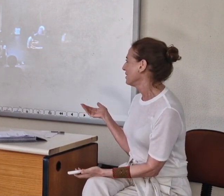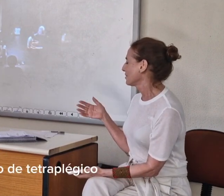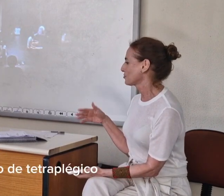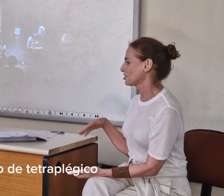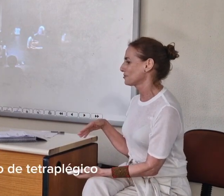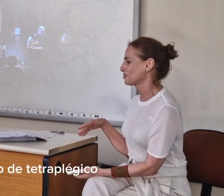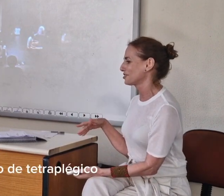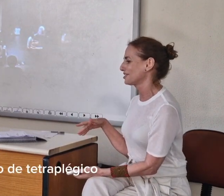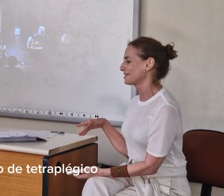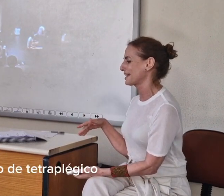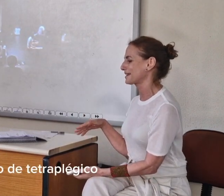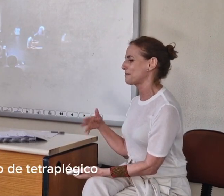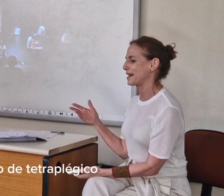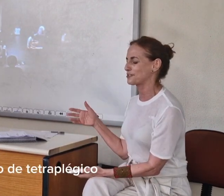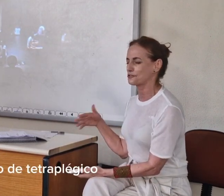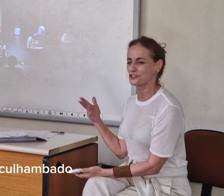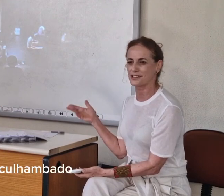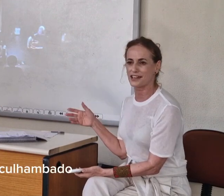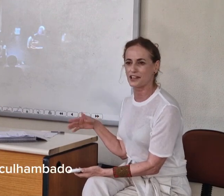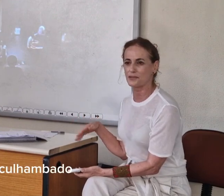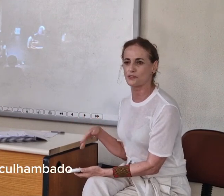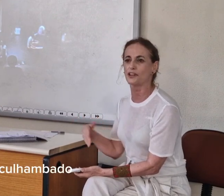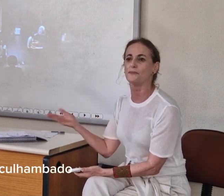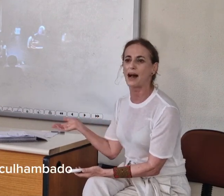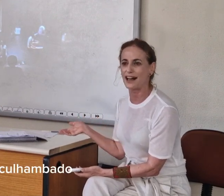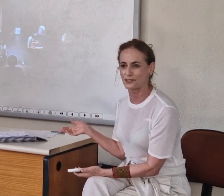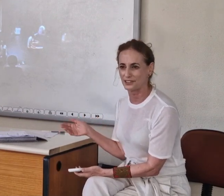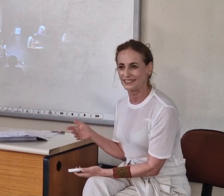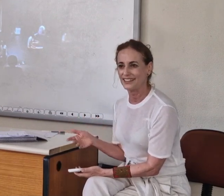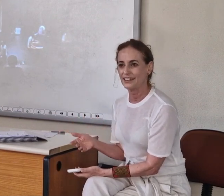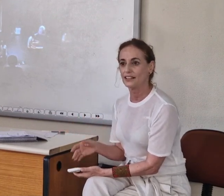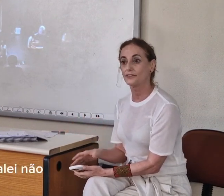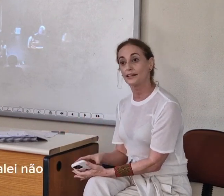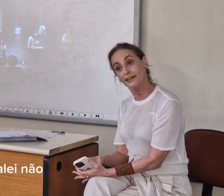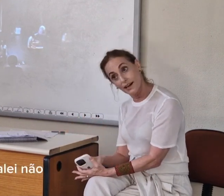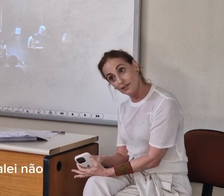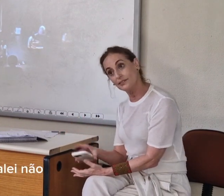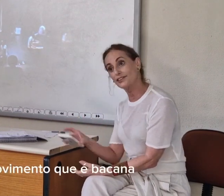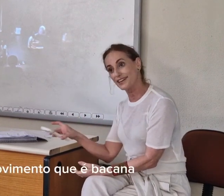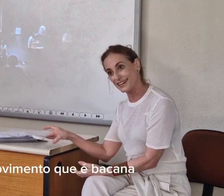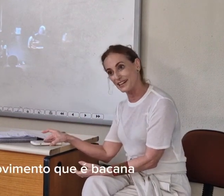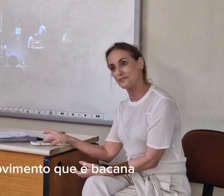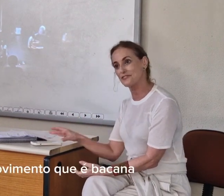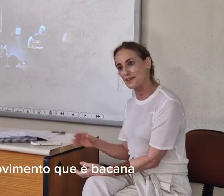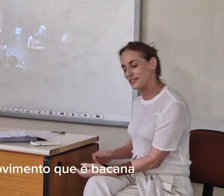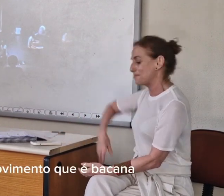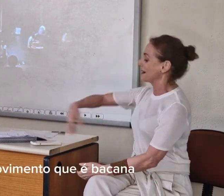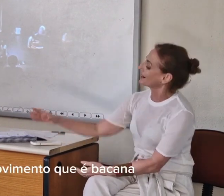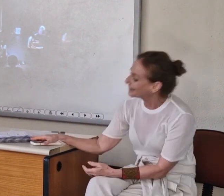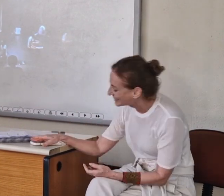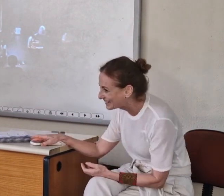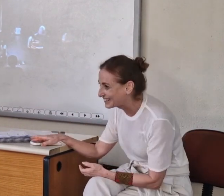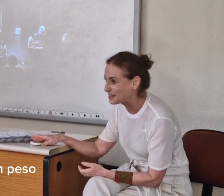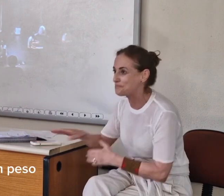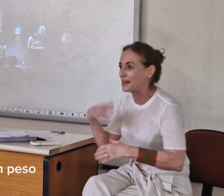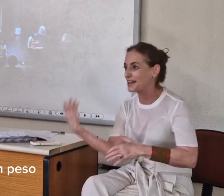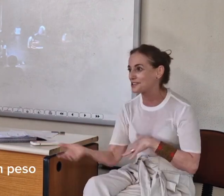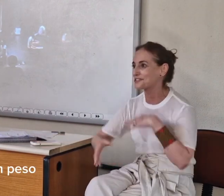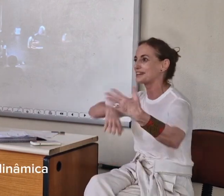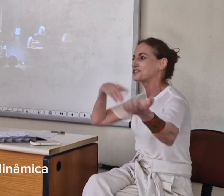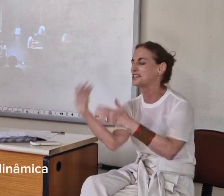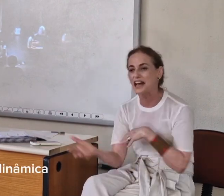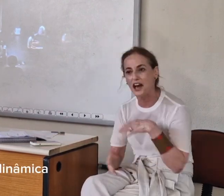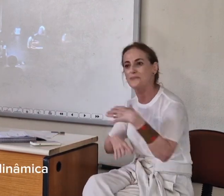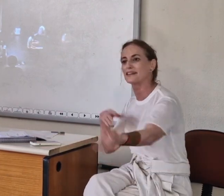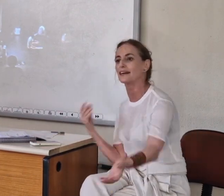movimento que eu chamo de tetraplégico, de ser, esculhambado. Eu falei, não, até aquele movimento que é bacana, tem